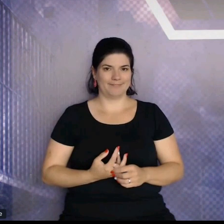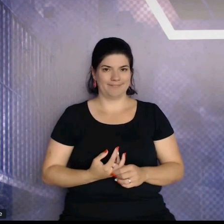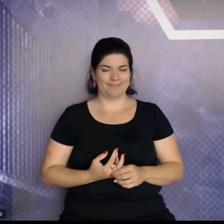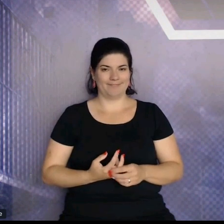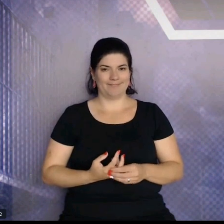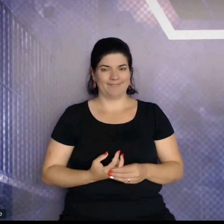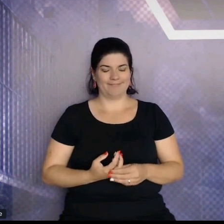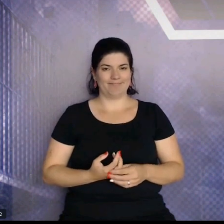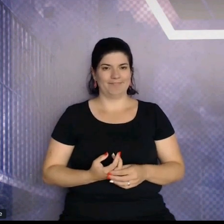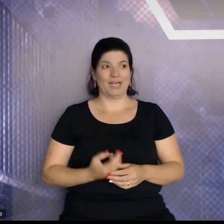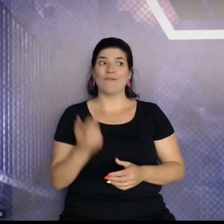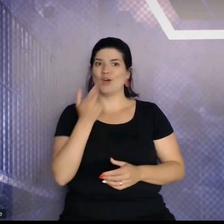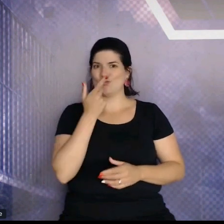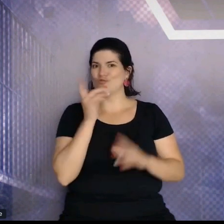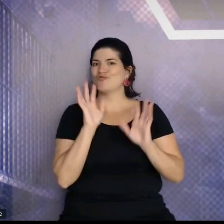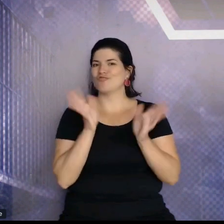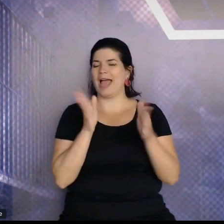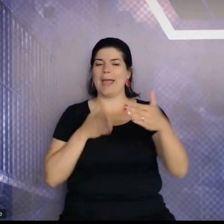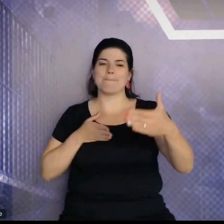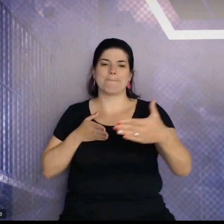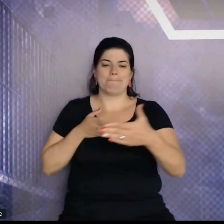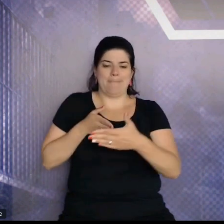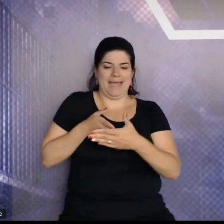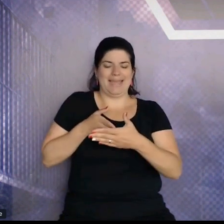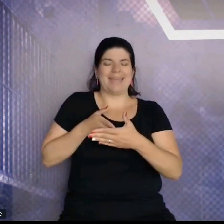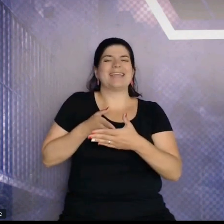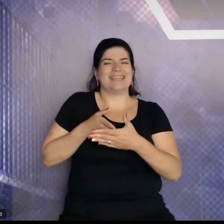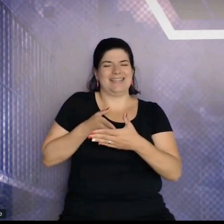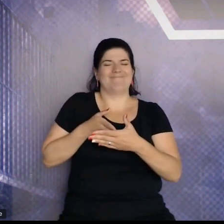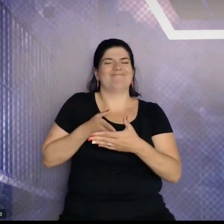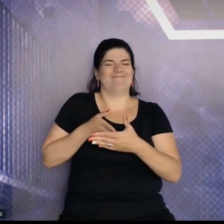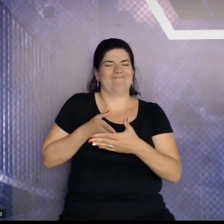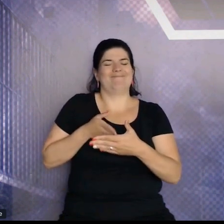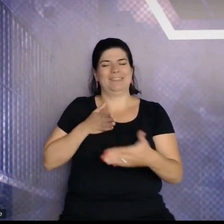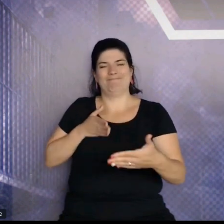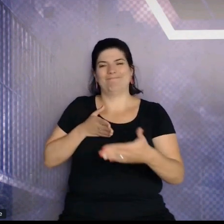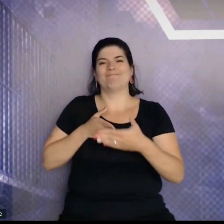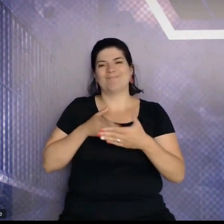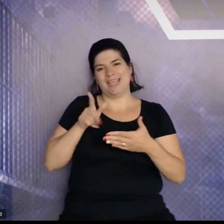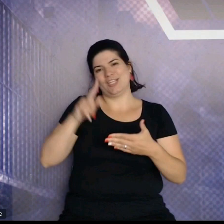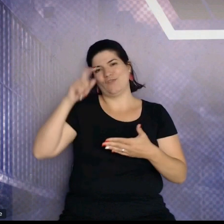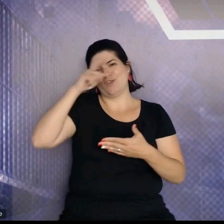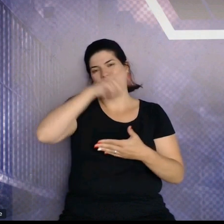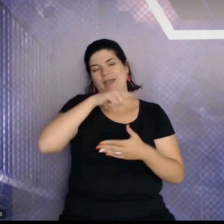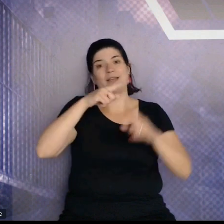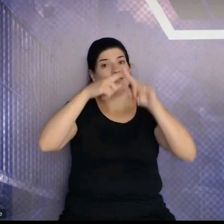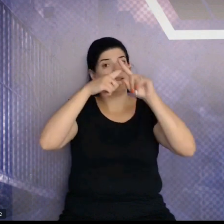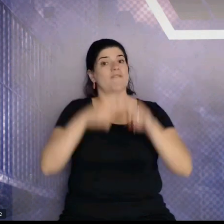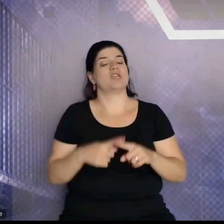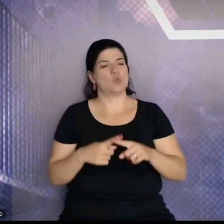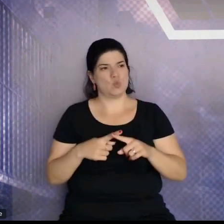A gente falou sobre isso, barreiras. Barreiras são Isso, né? dificuldades. Legal. Desafios.